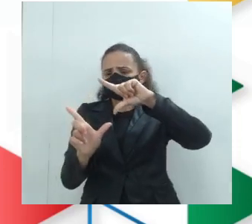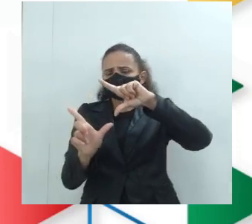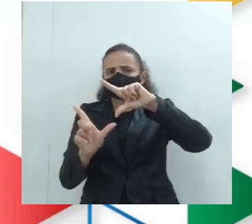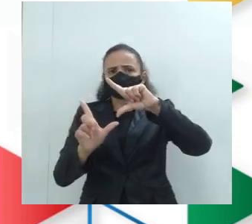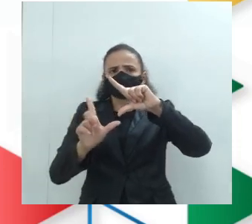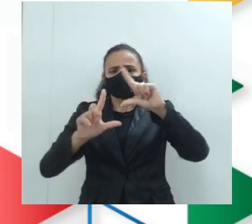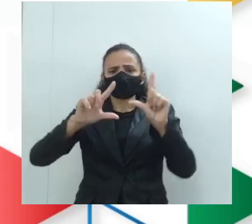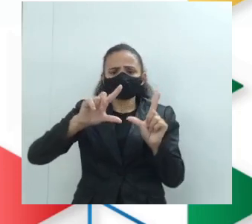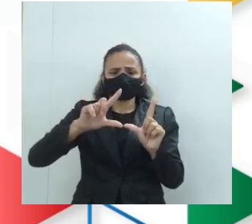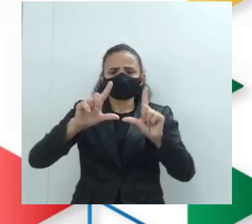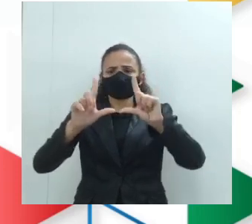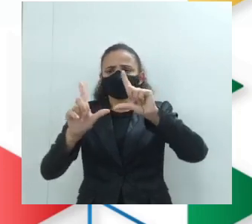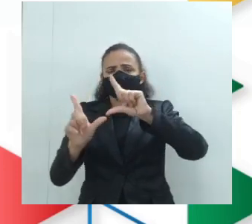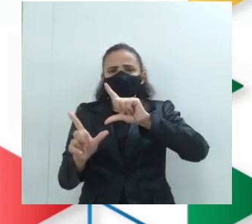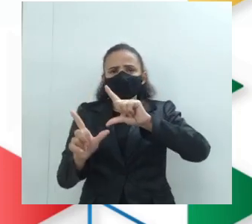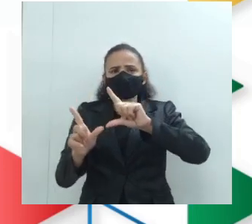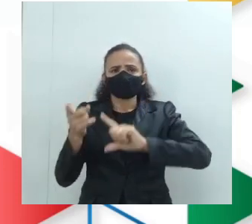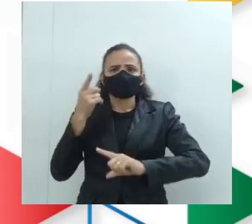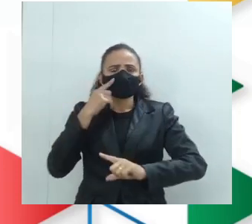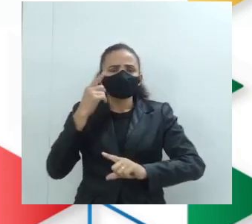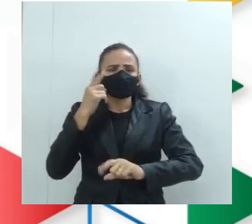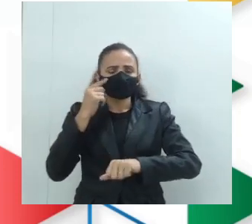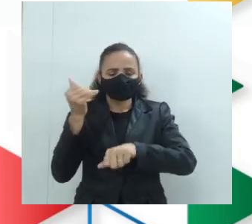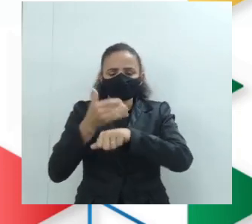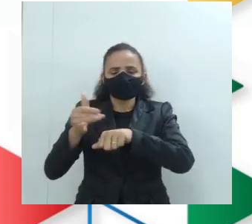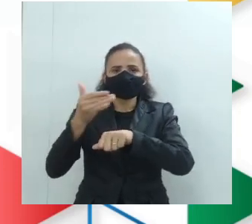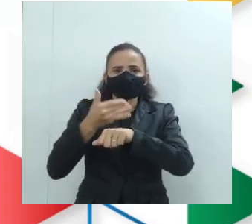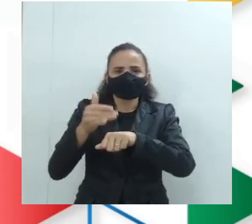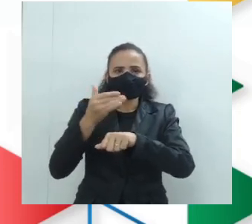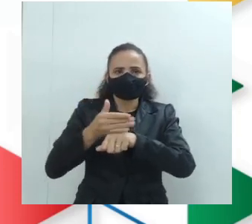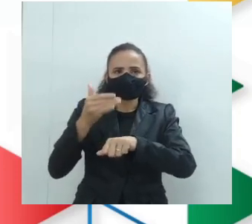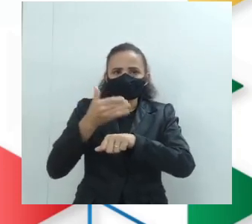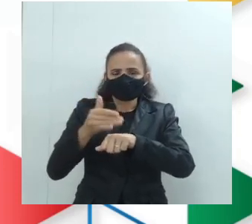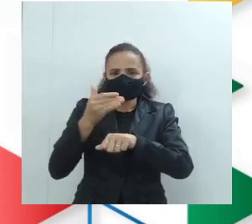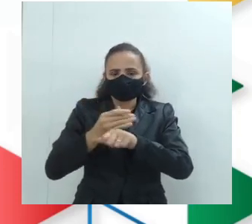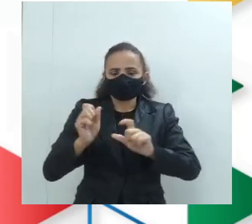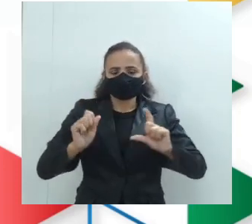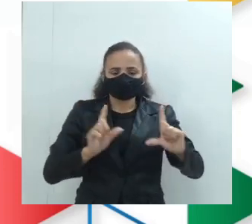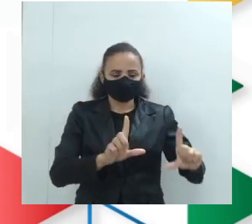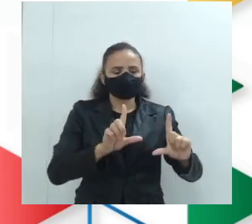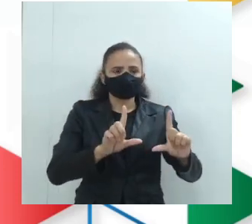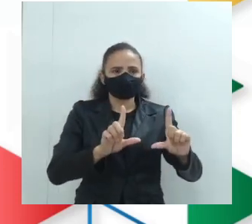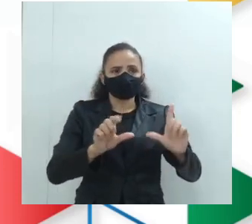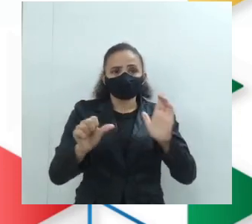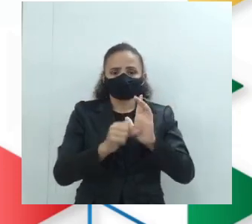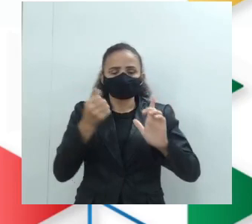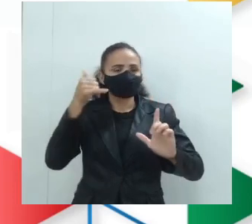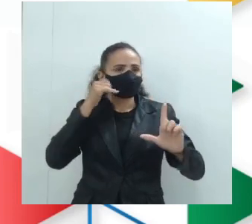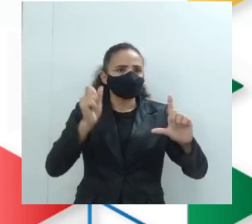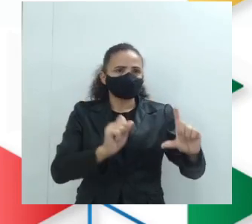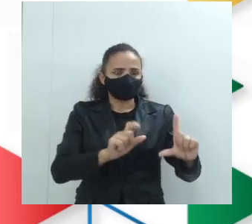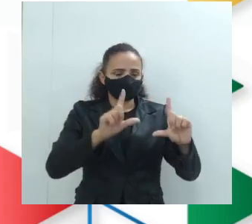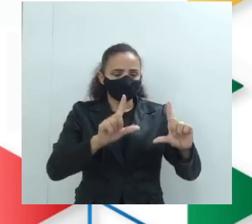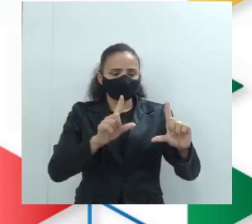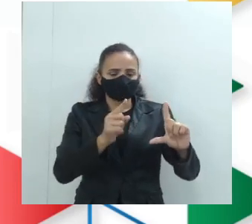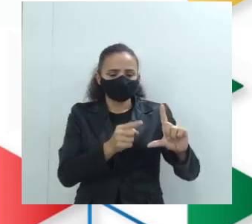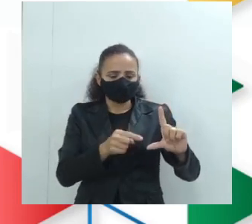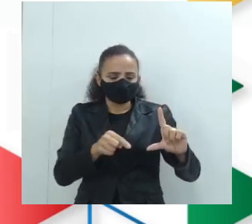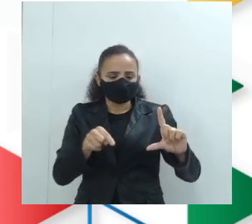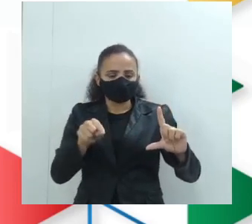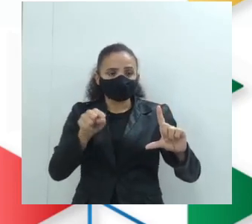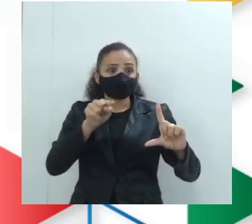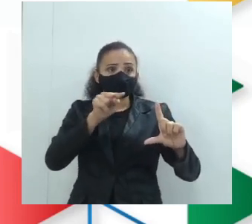aí, observa aí no item branco que está no primeiro celular, tá? Girar 90